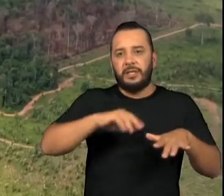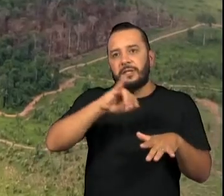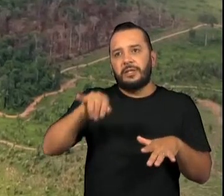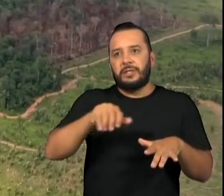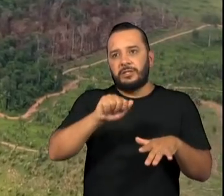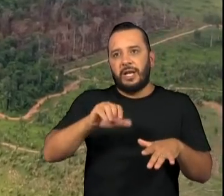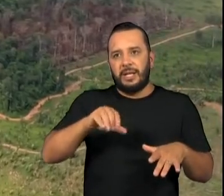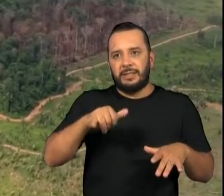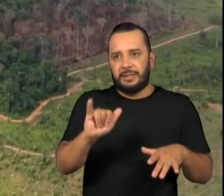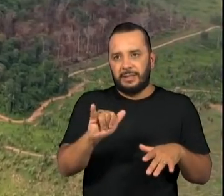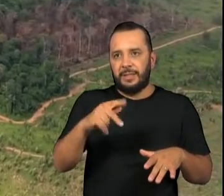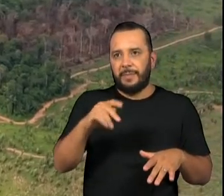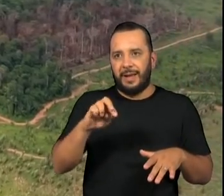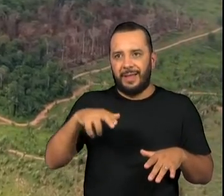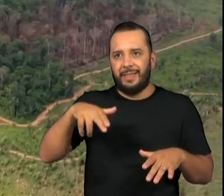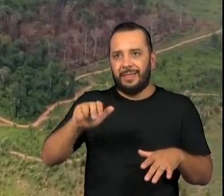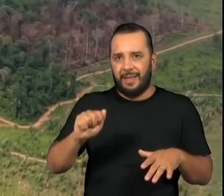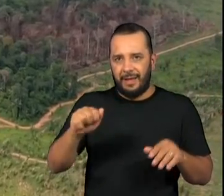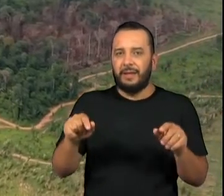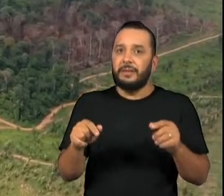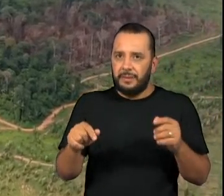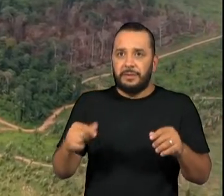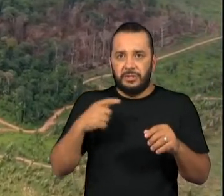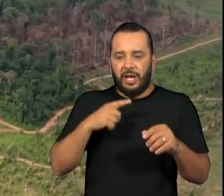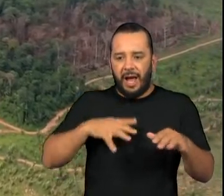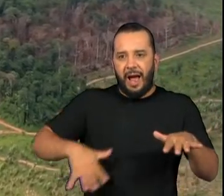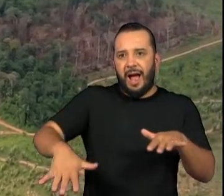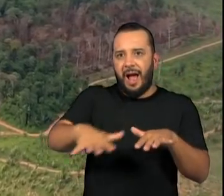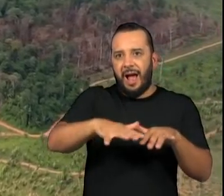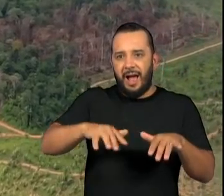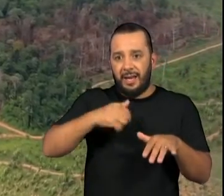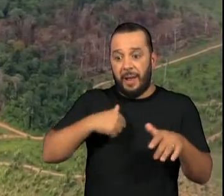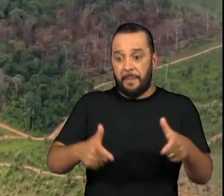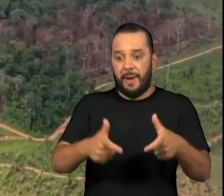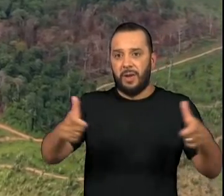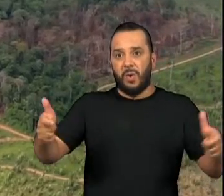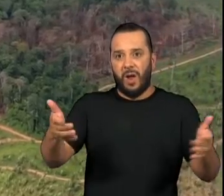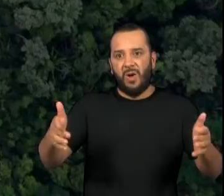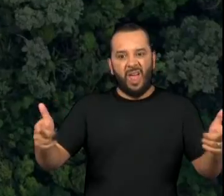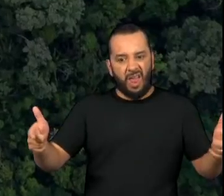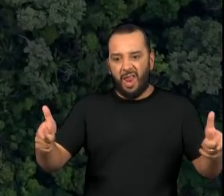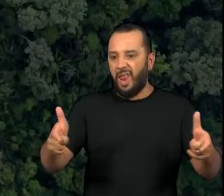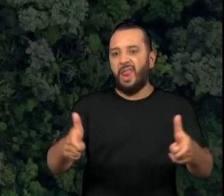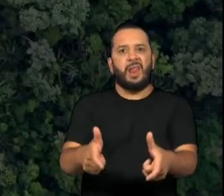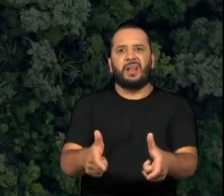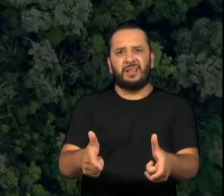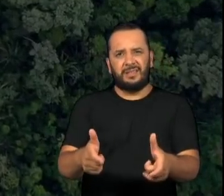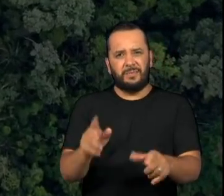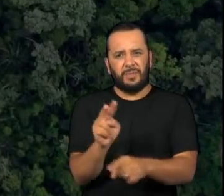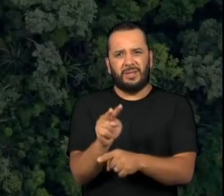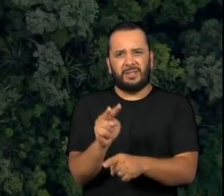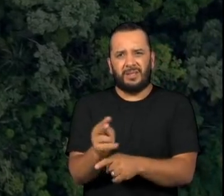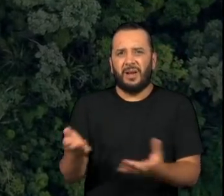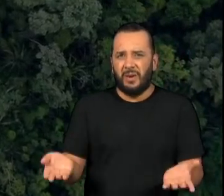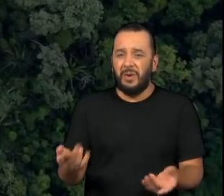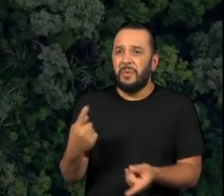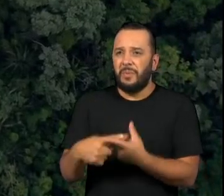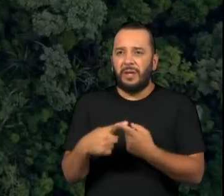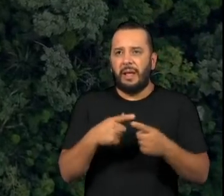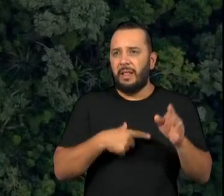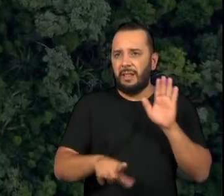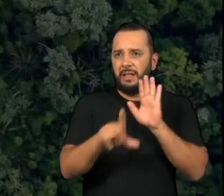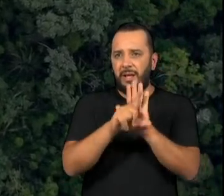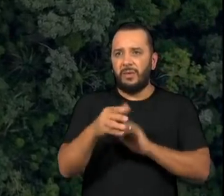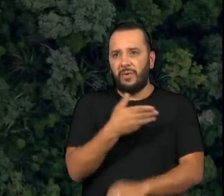do Parque Guajará-Mirim. A Justiça atende a uma ação movida pelo Ministério Público do Estado contra a lei de autoria